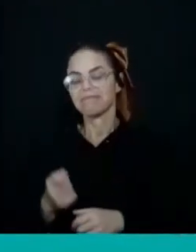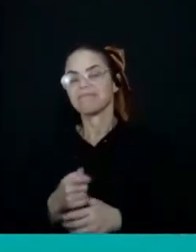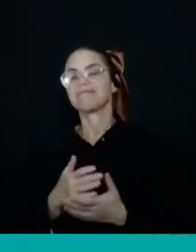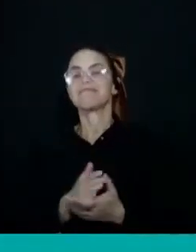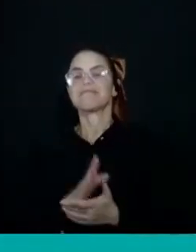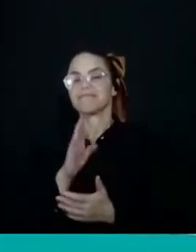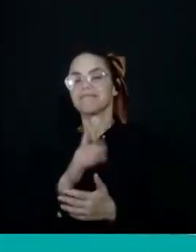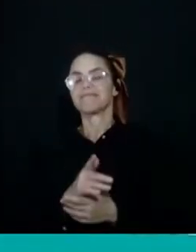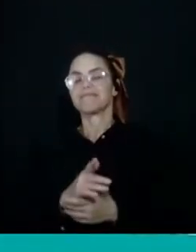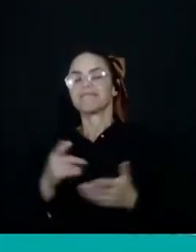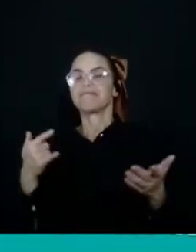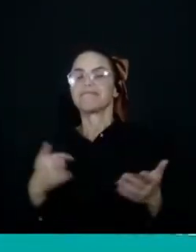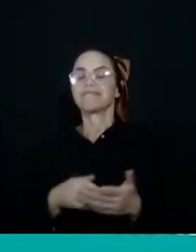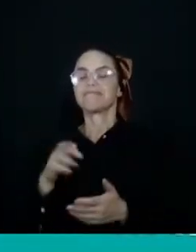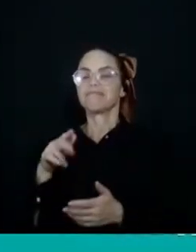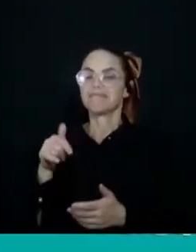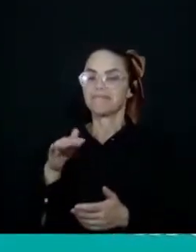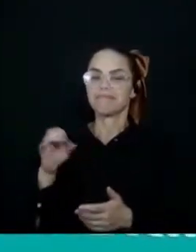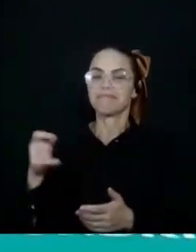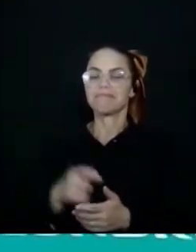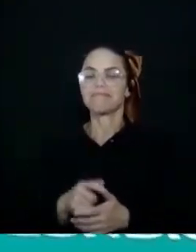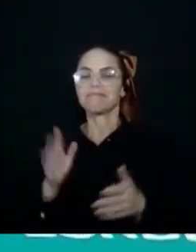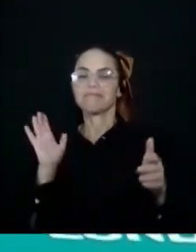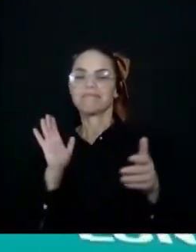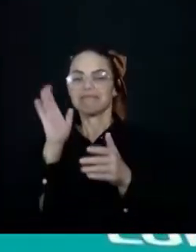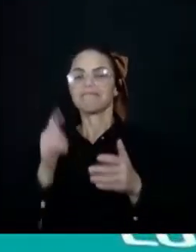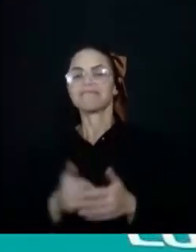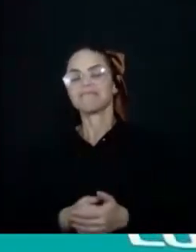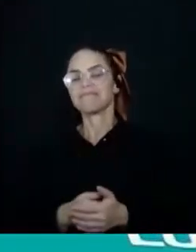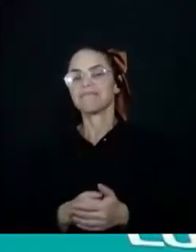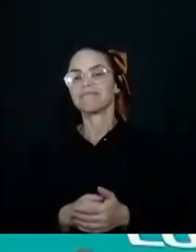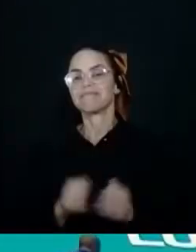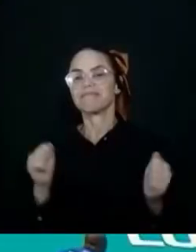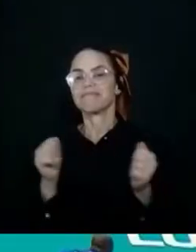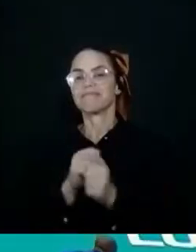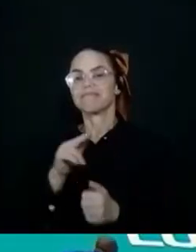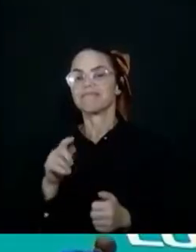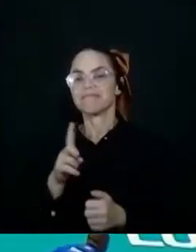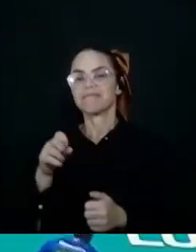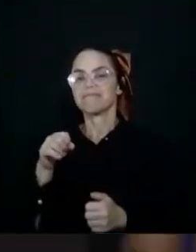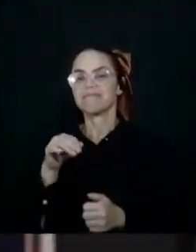aí Bruninho levantou na medida para Judson, que cravou